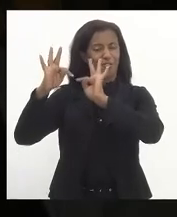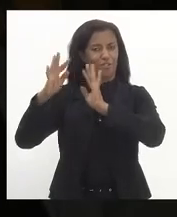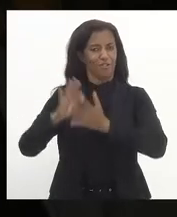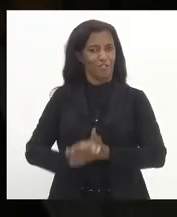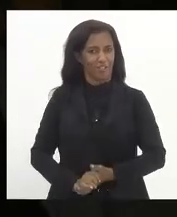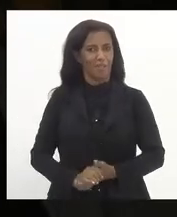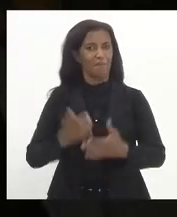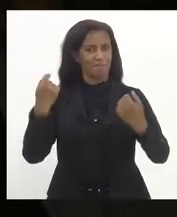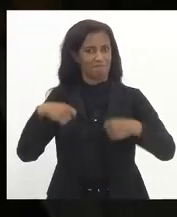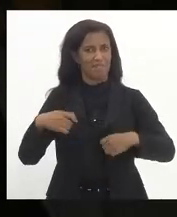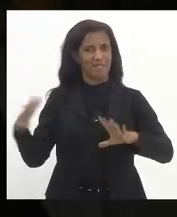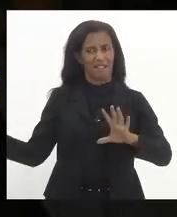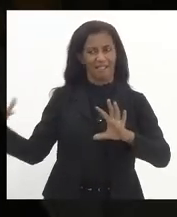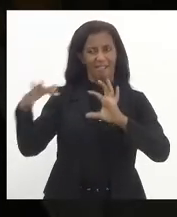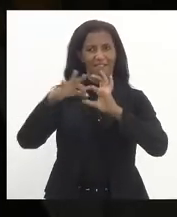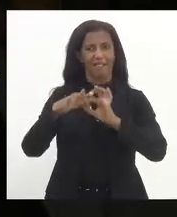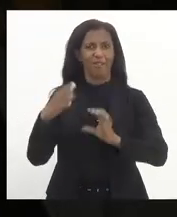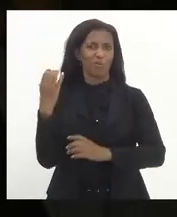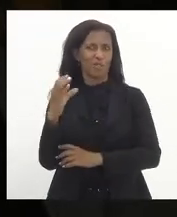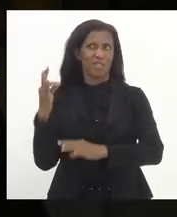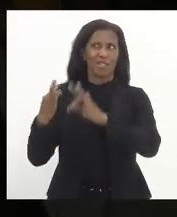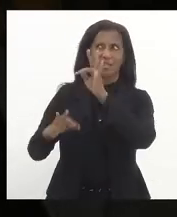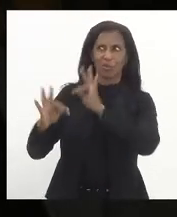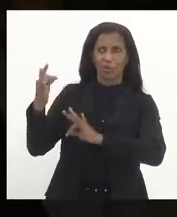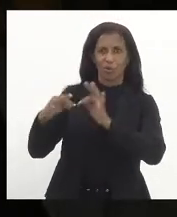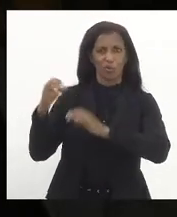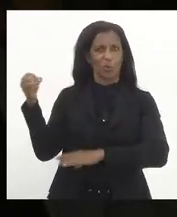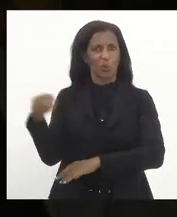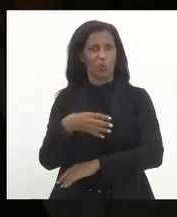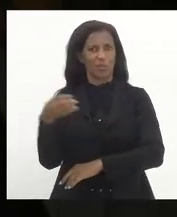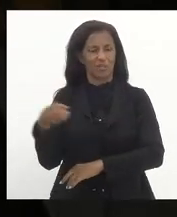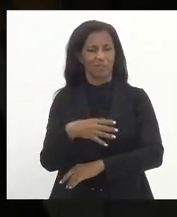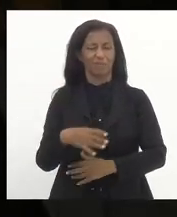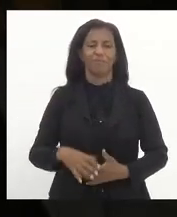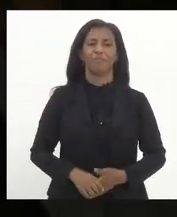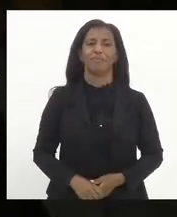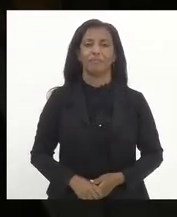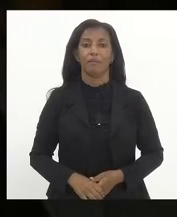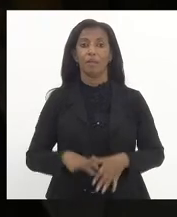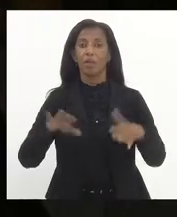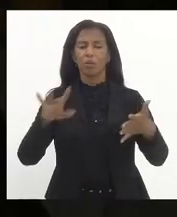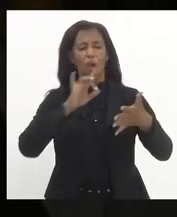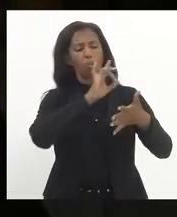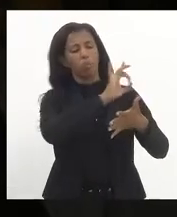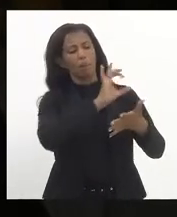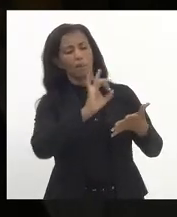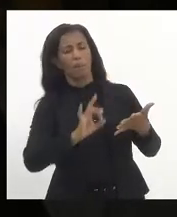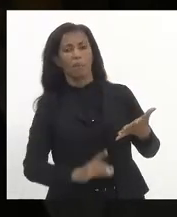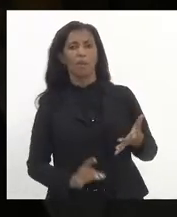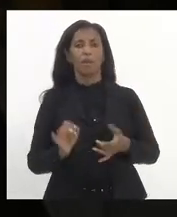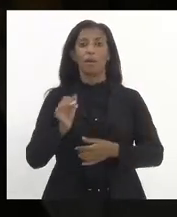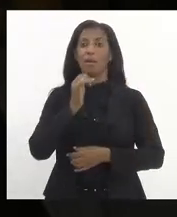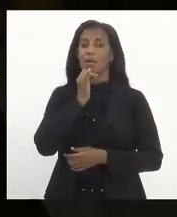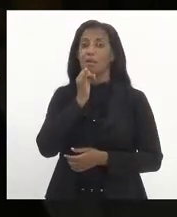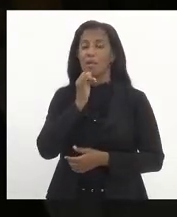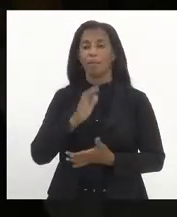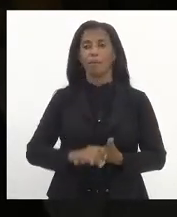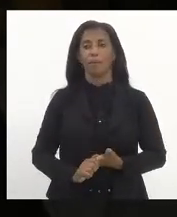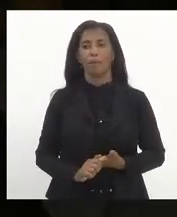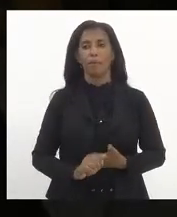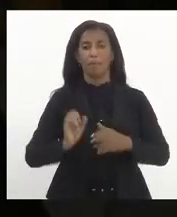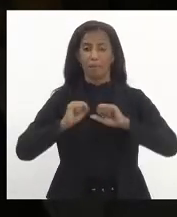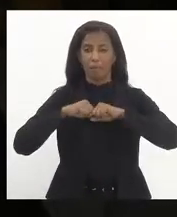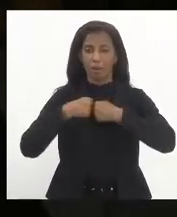sem conexão com ciência, com pesquisa, com tecnologia, com inovação. Então, estou dando aqui alguns exemplos para reforçar